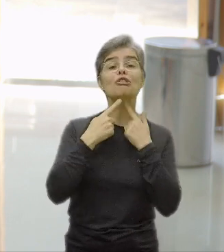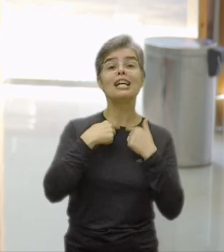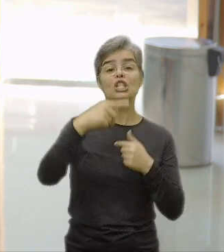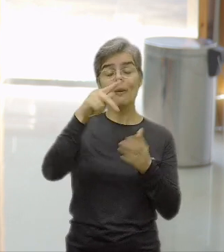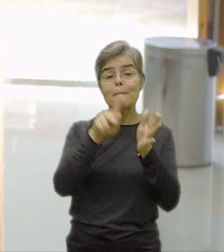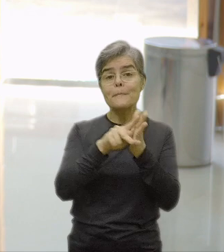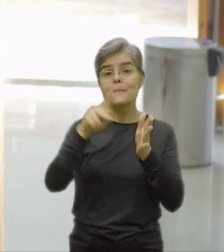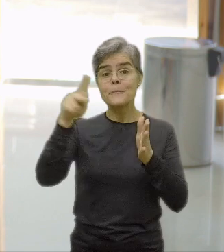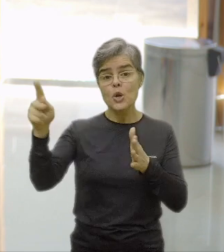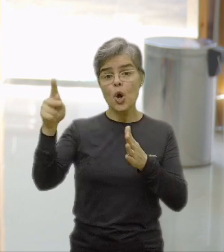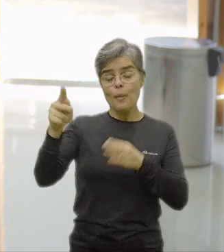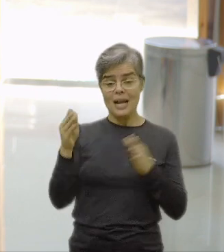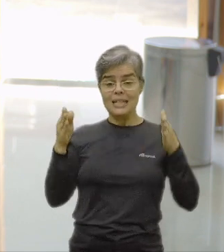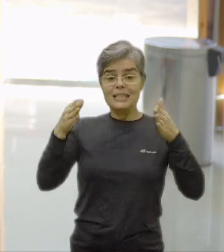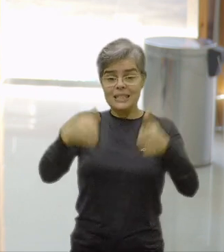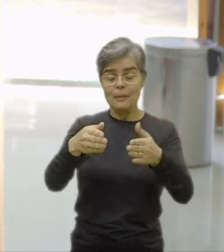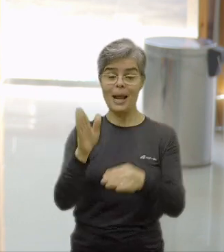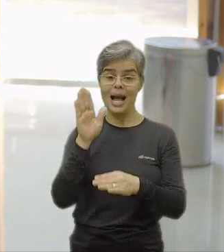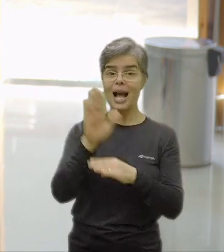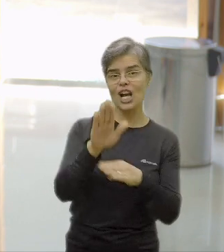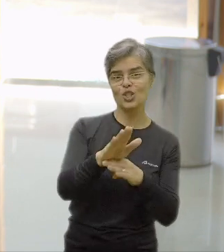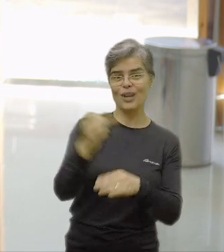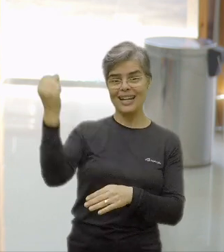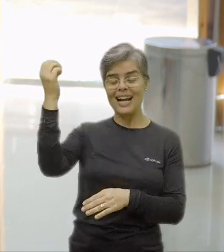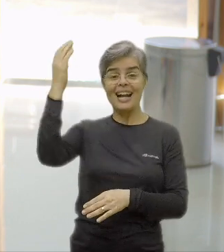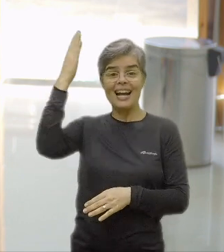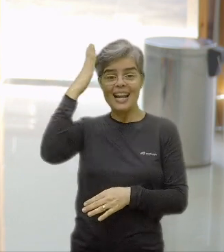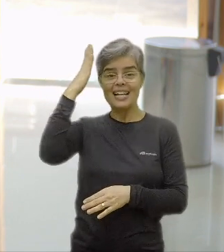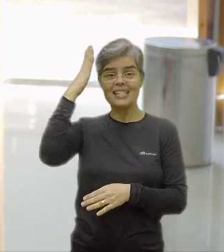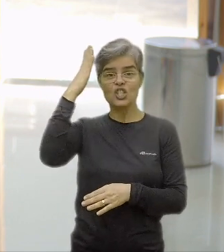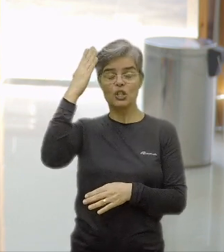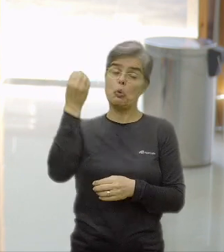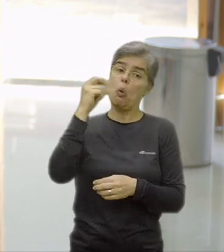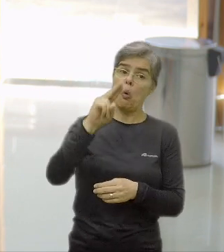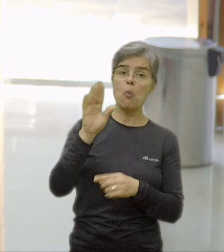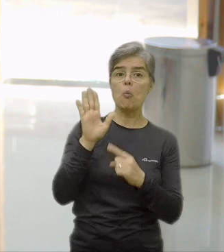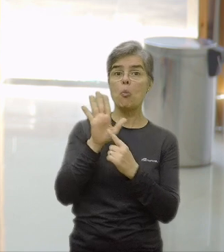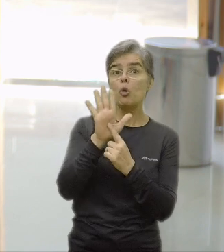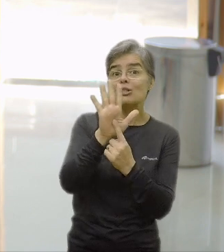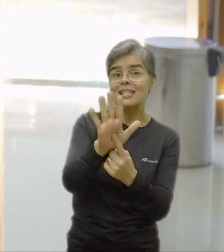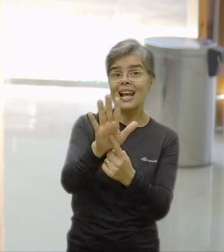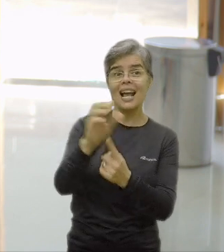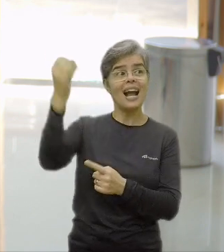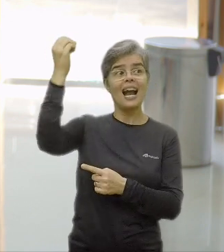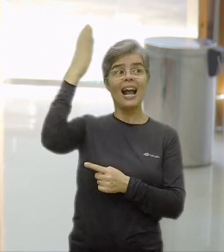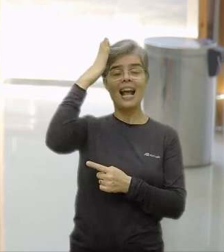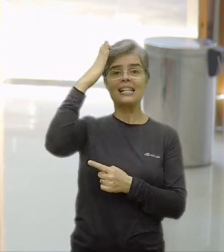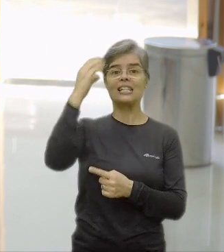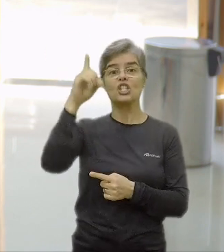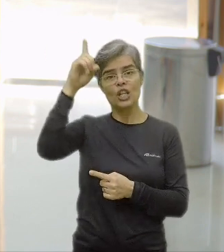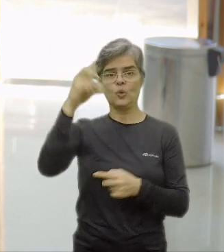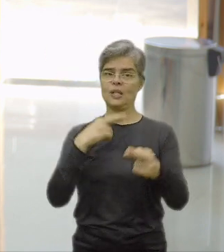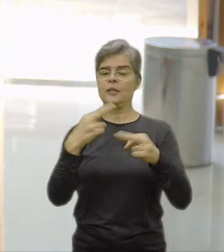intencionalmente projetadas para ajudar que a graça de Deus, ou para mostrar a graça de Deus nessas